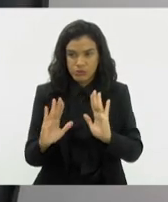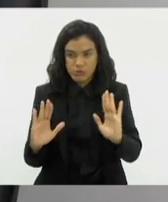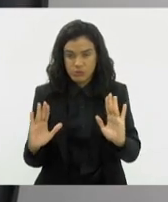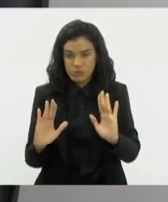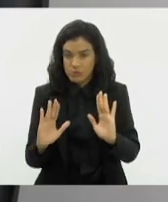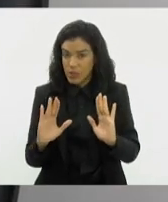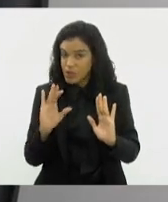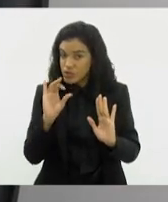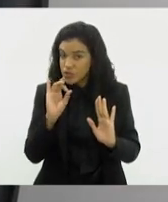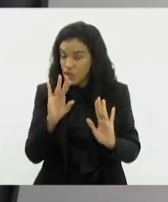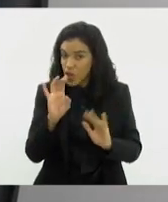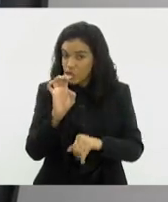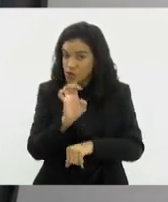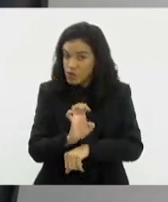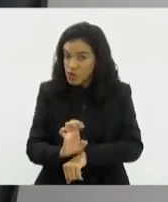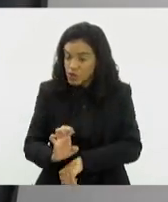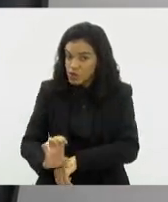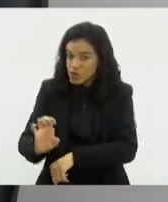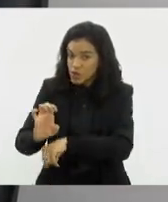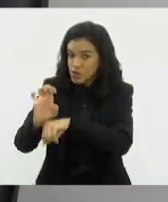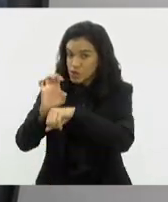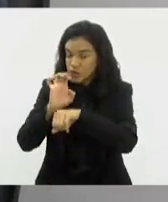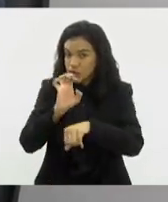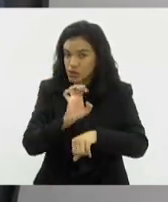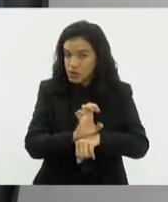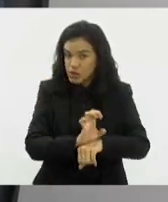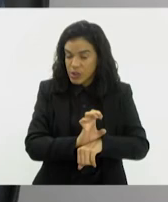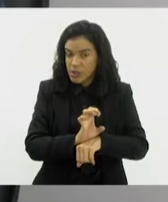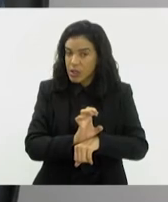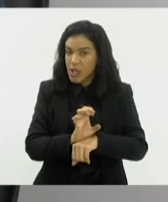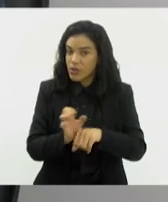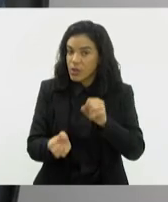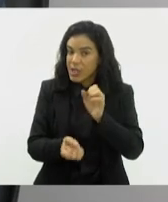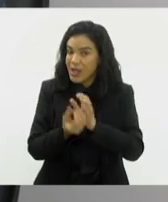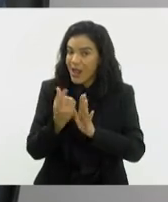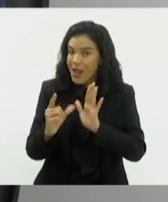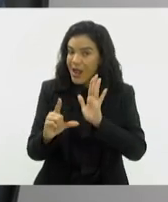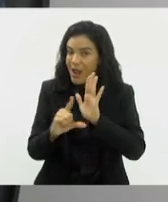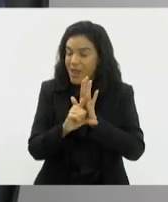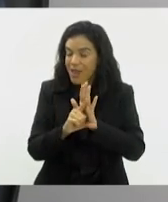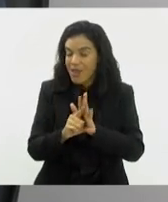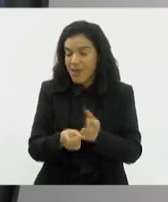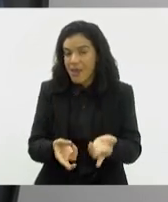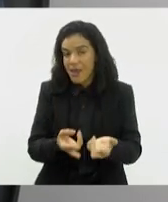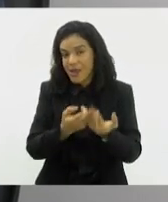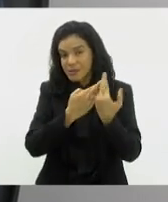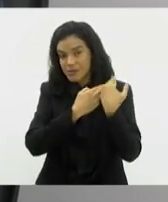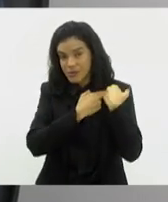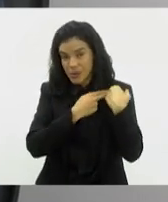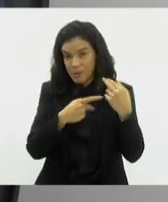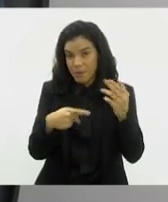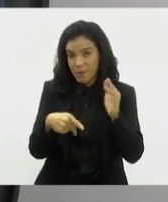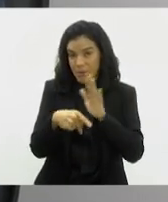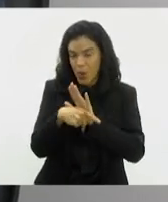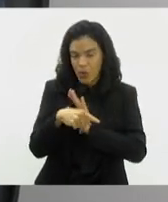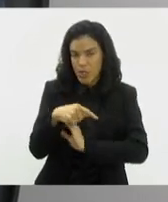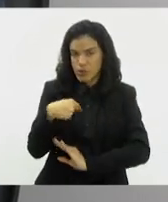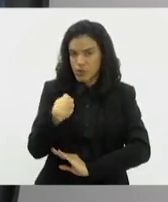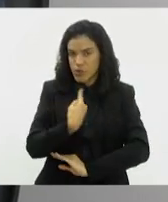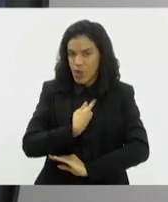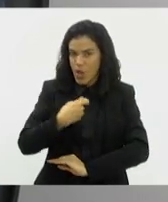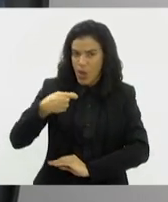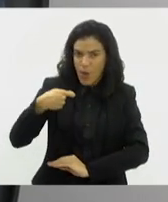os estados aderirem na sua competência concorrente. A gente não é obrigado